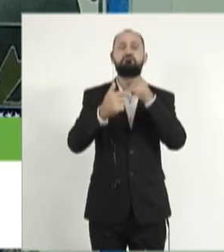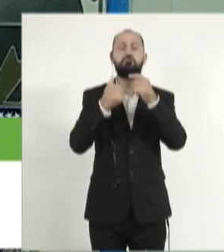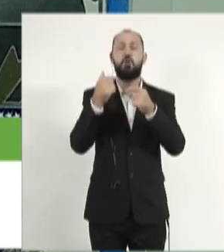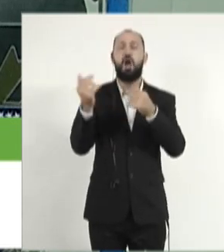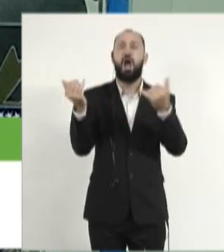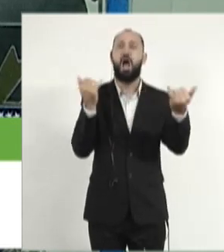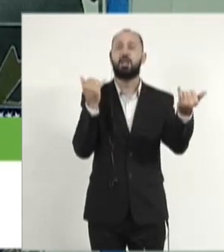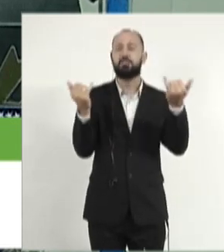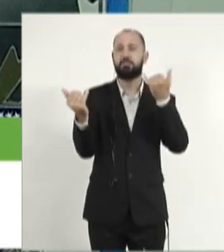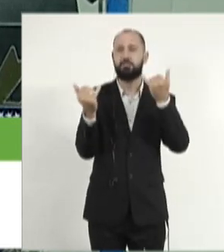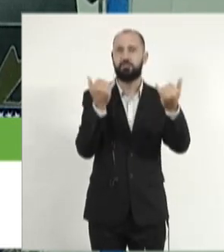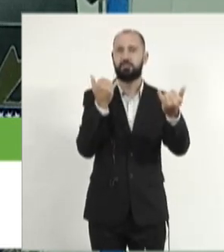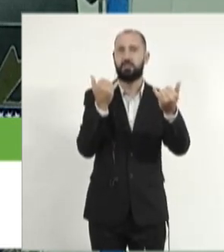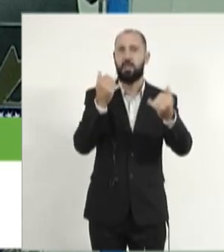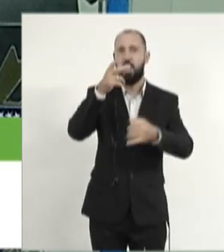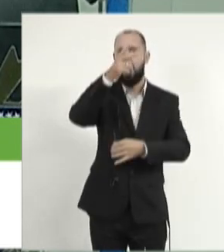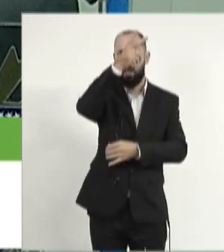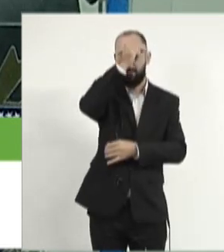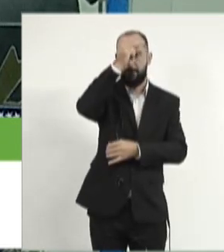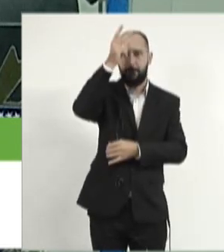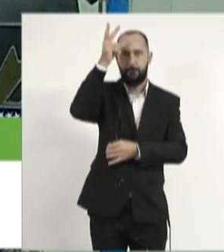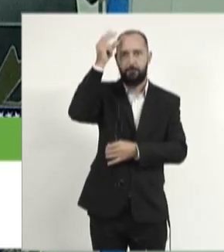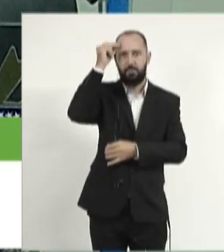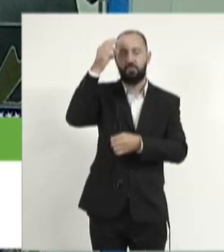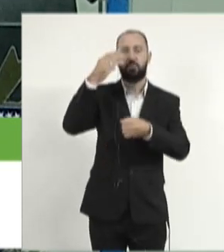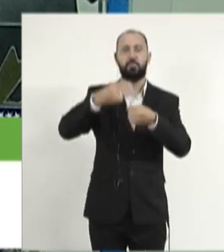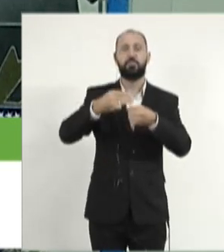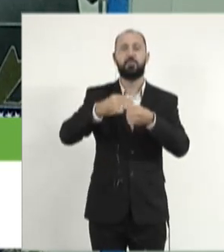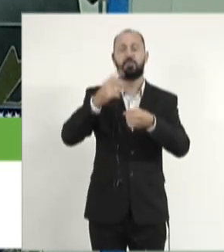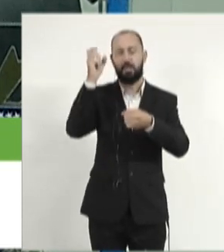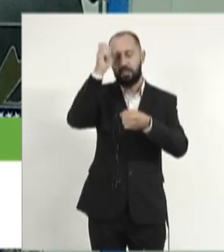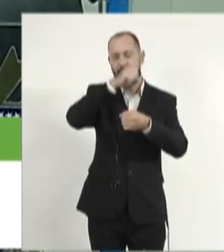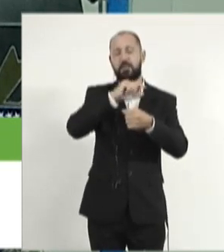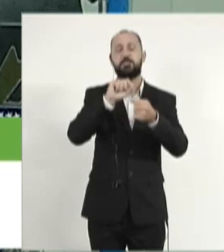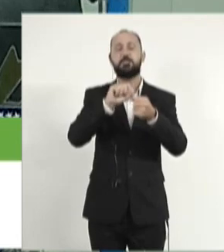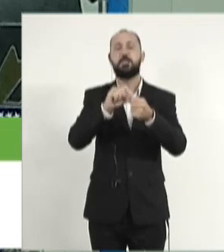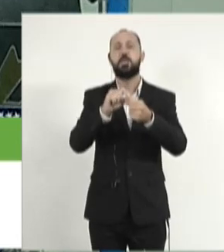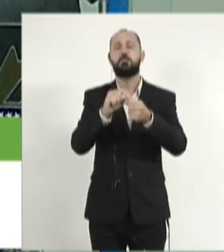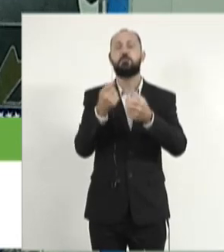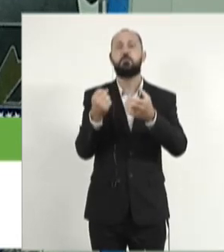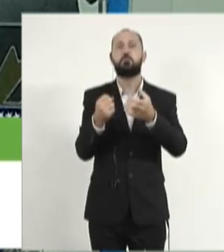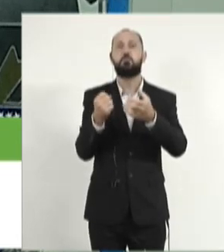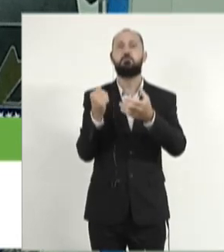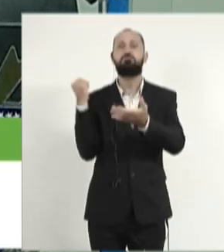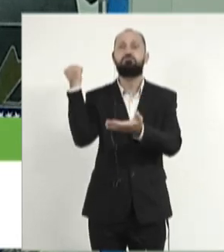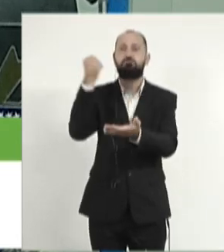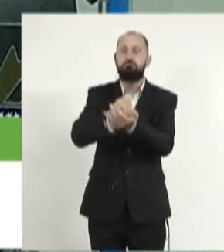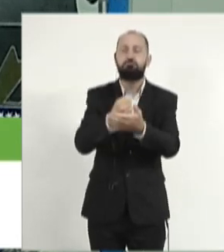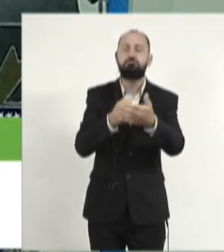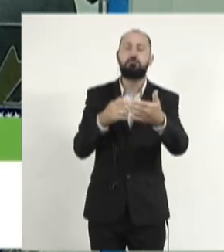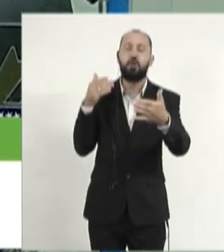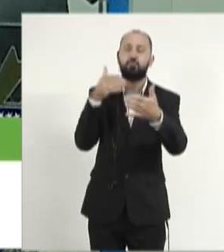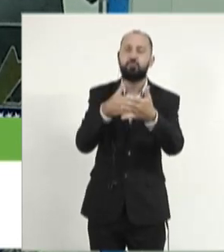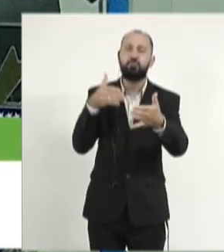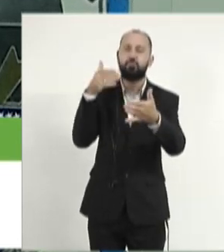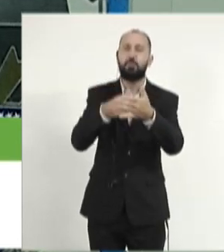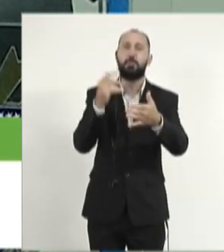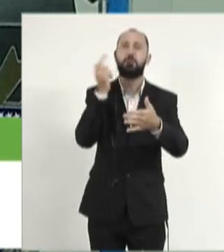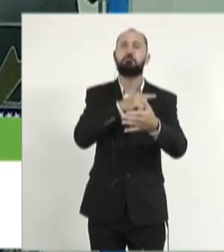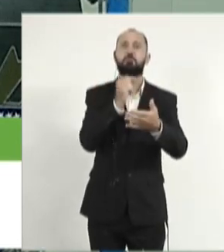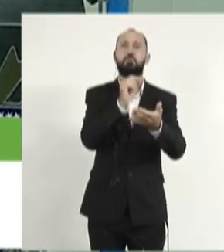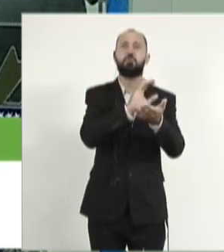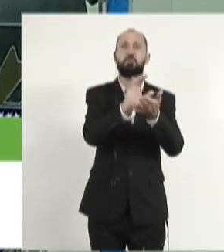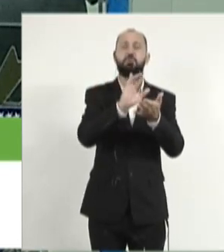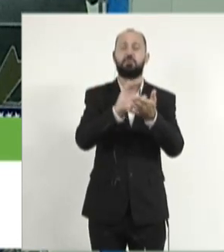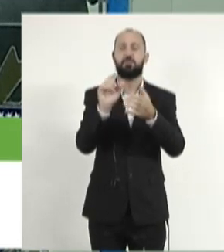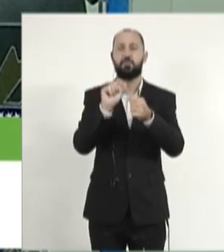os dados e o prefeito do município é quem estaria dificultando a obtenção desses dados para que o depósito das